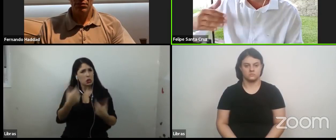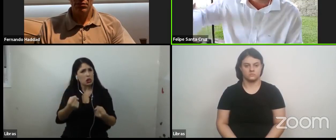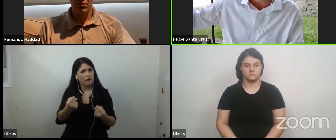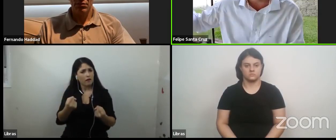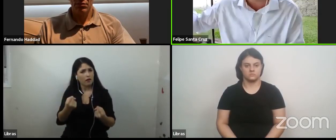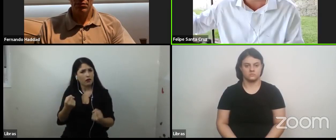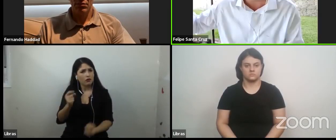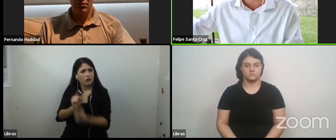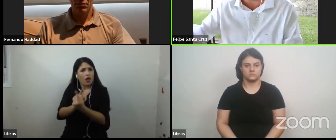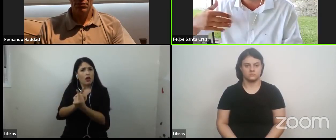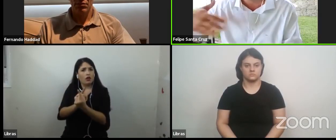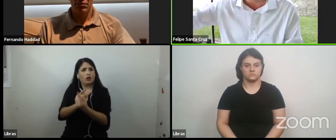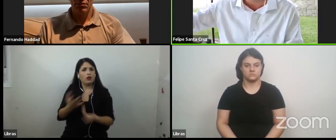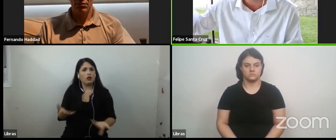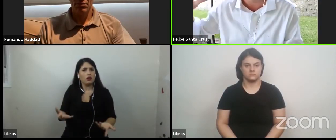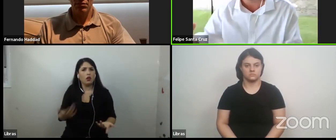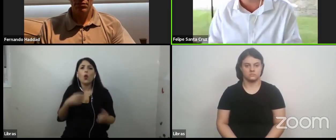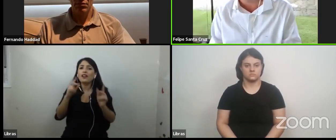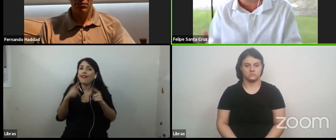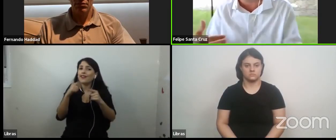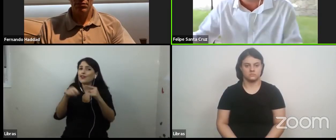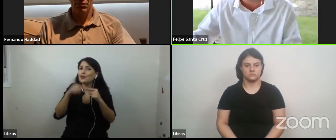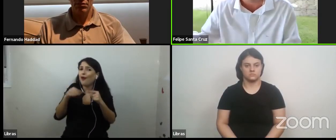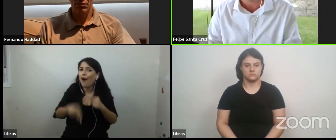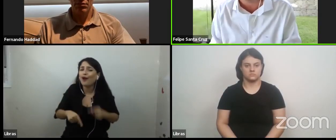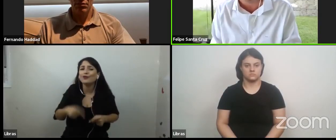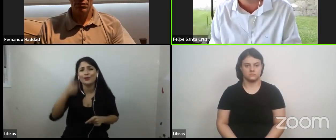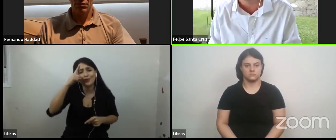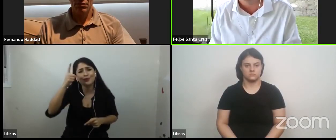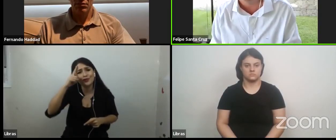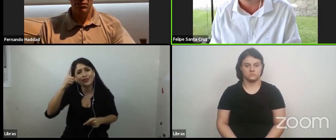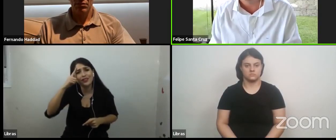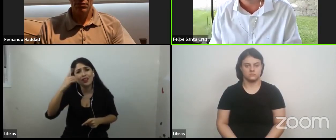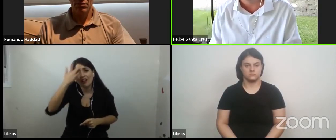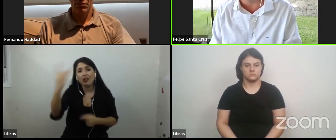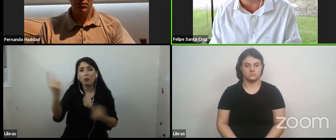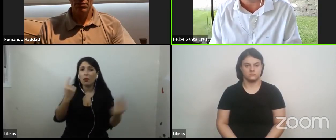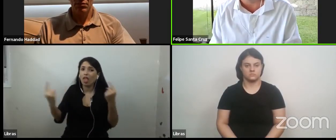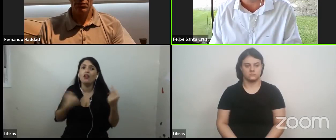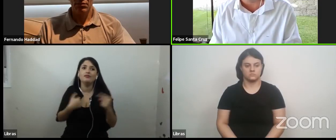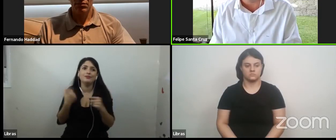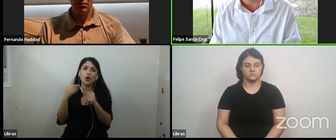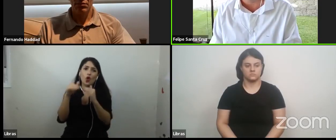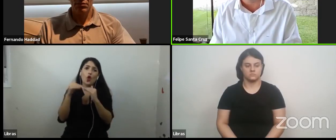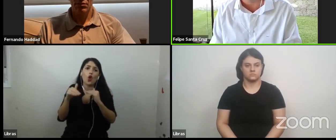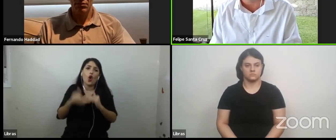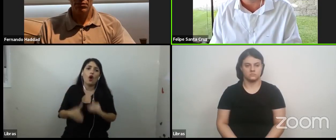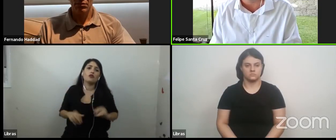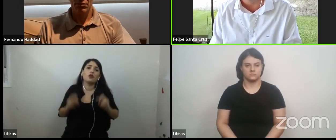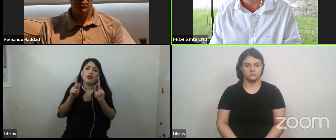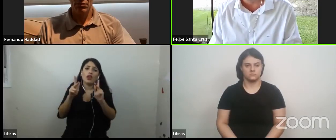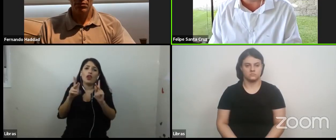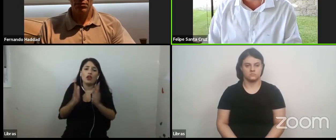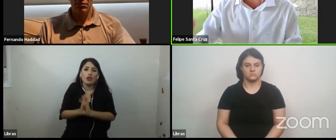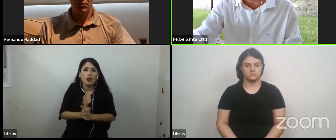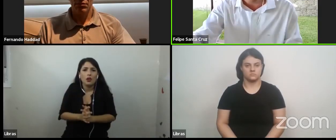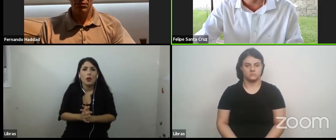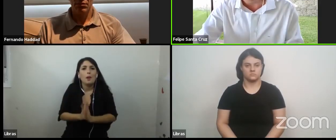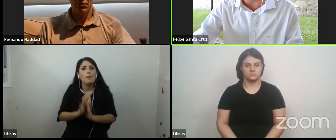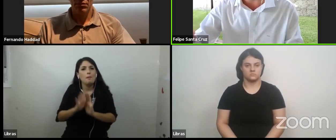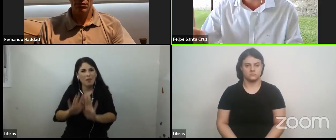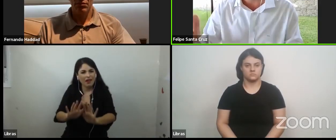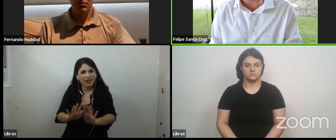Federal. Por mais que discorde, todo dia eu recebo pessoas que eu discordo da sua forma de visão.